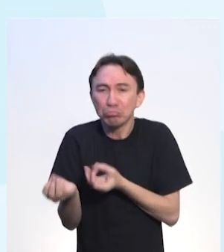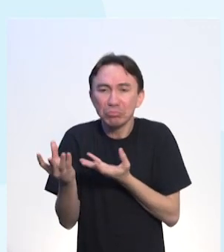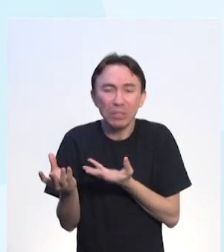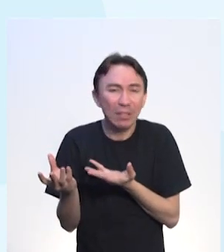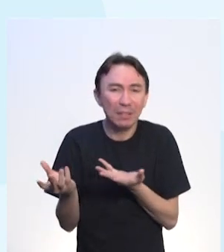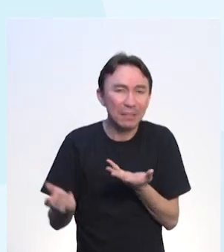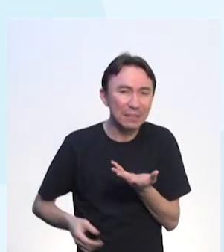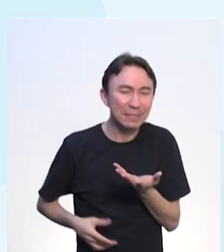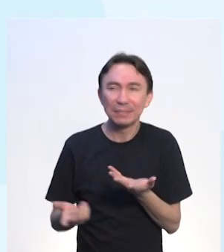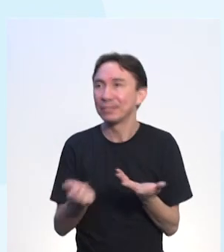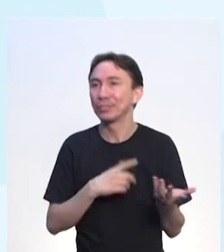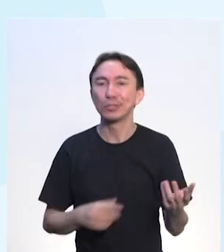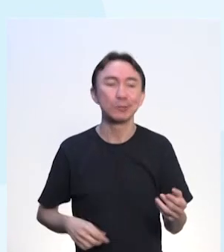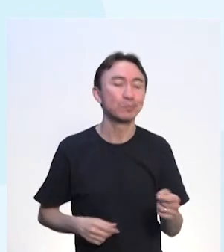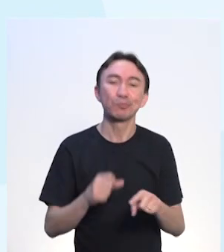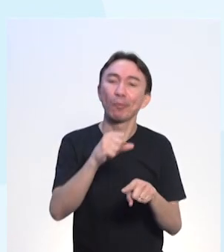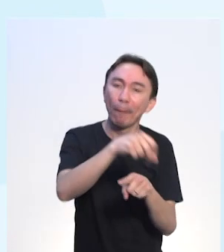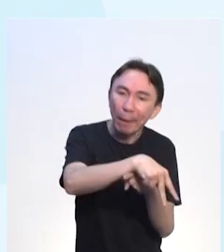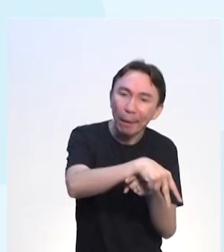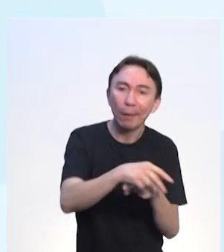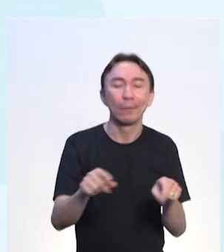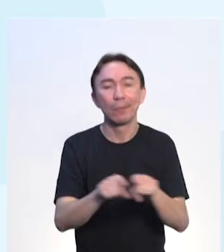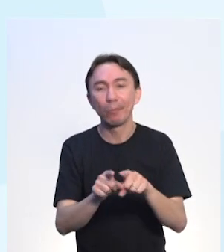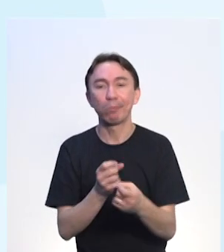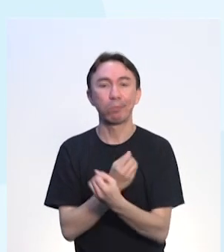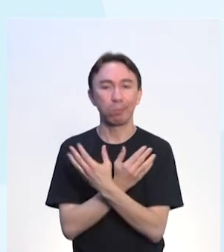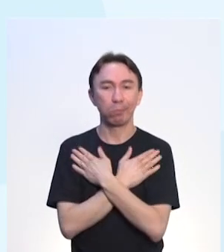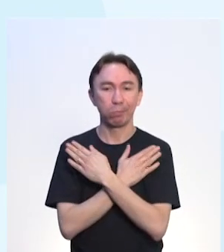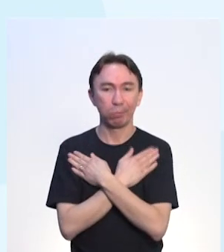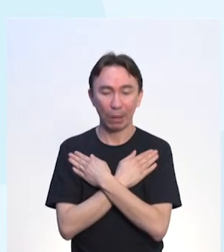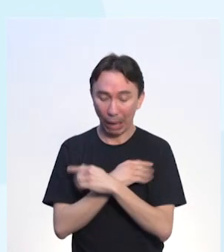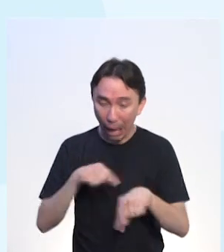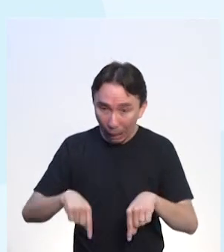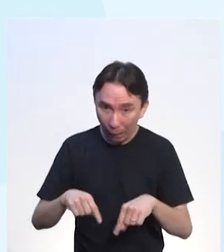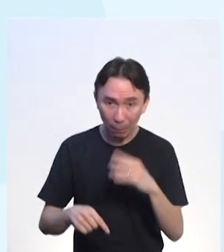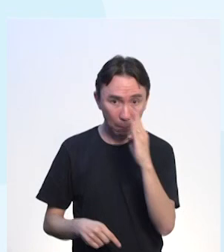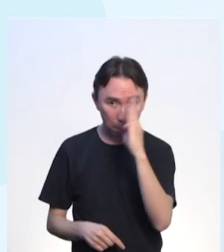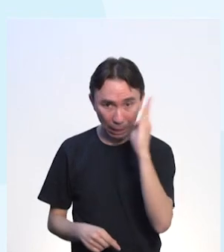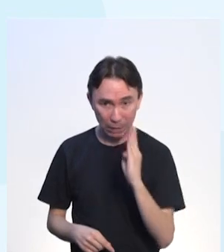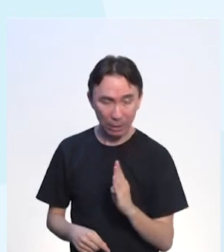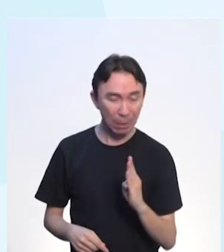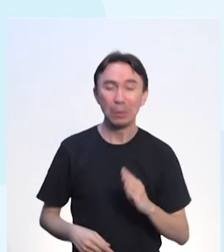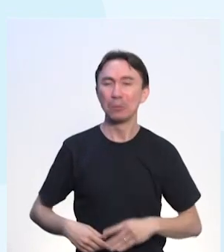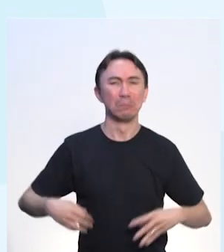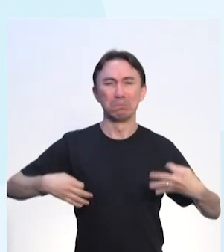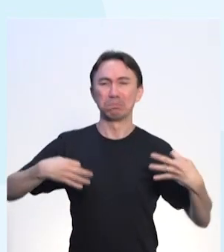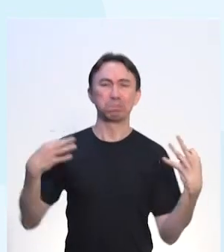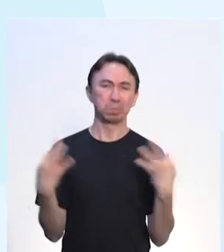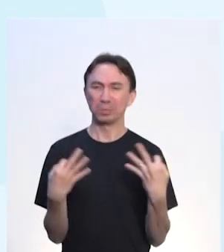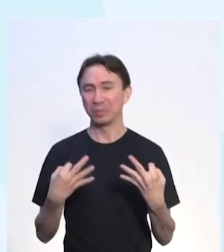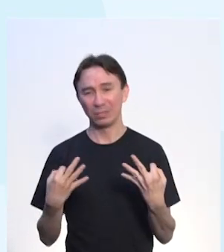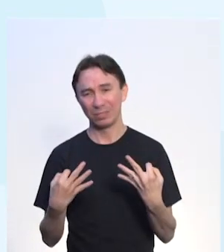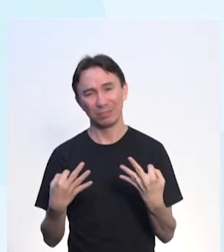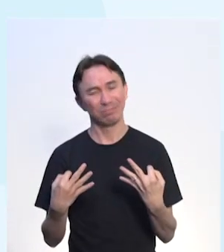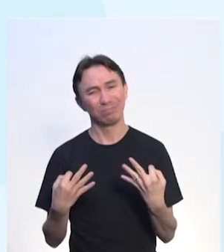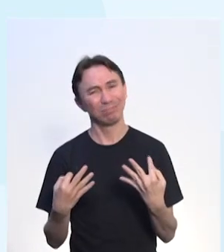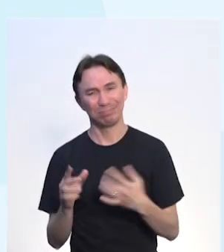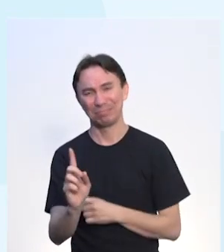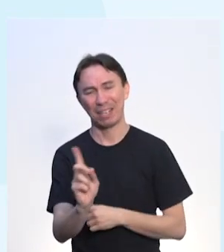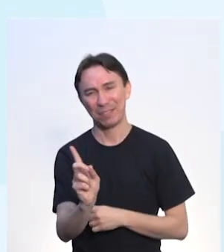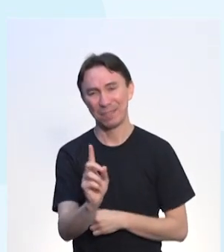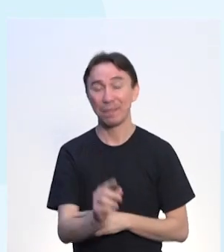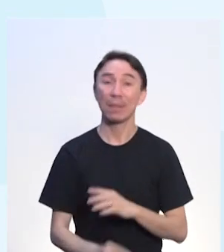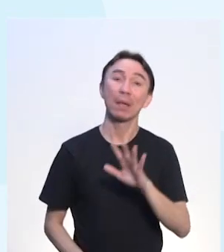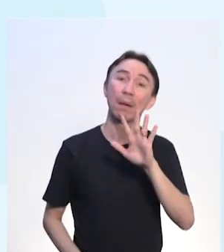vamos dizer, de emprego e desemprego no Brasil não são os ideais, né, como seria o melhor possível,